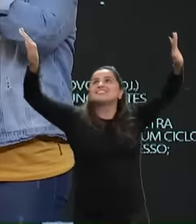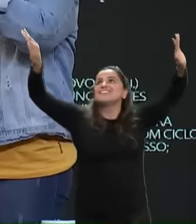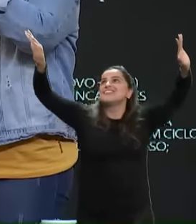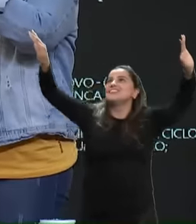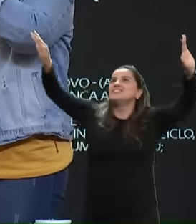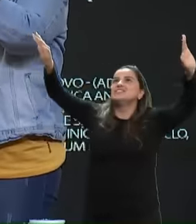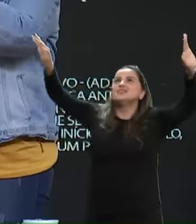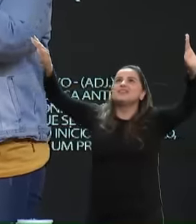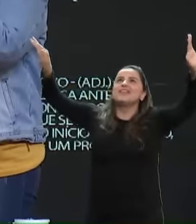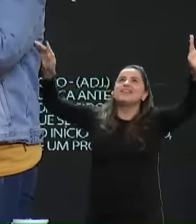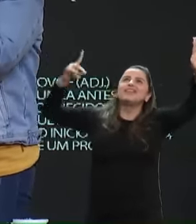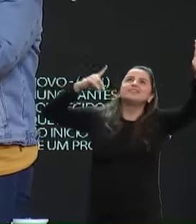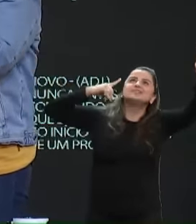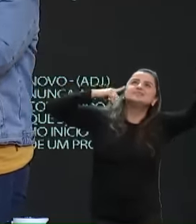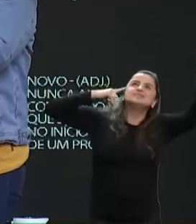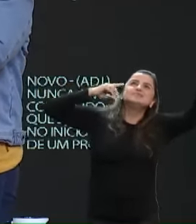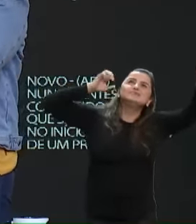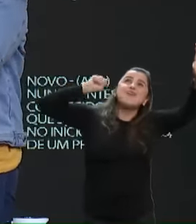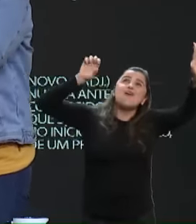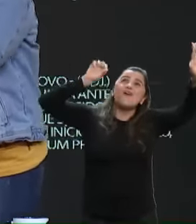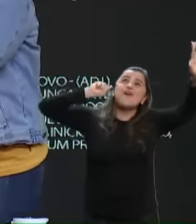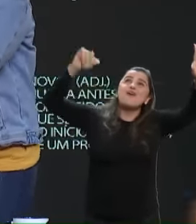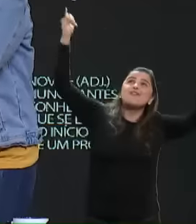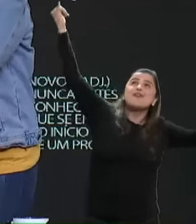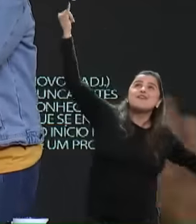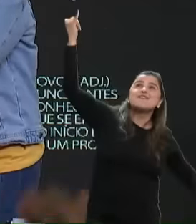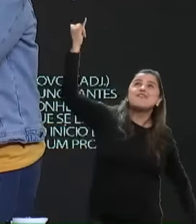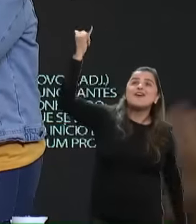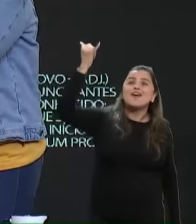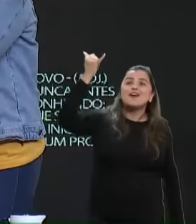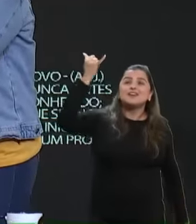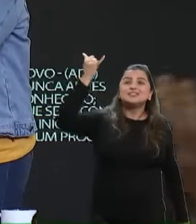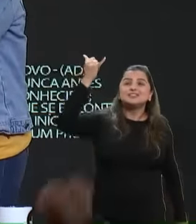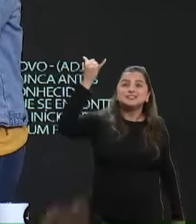e se ouve uma voz que diz assim: